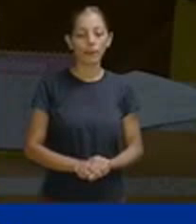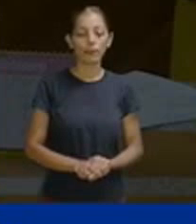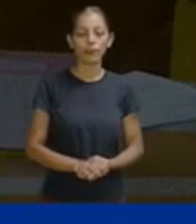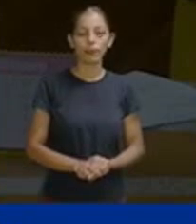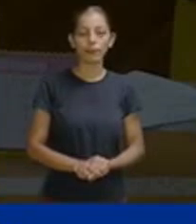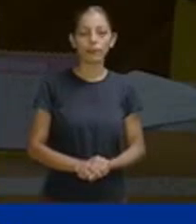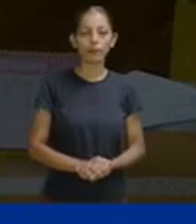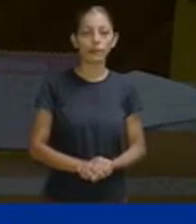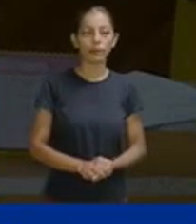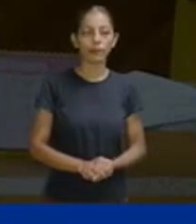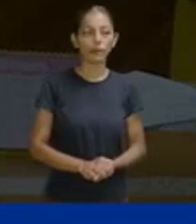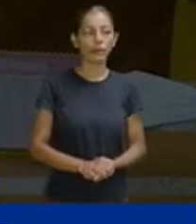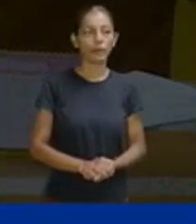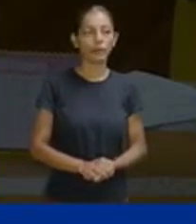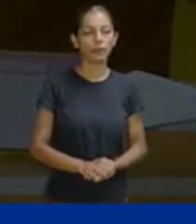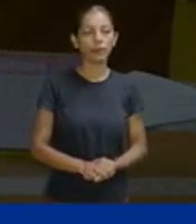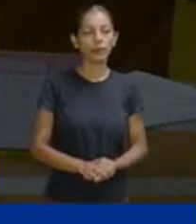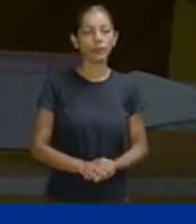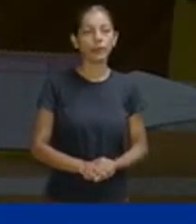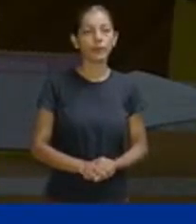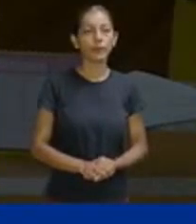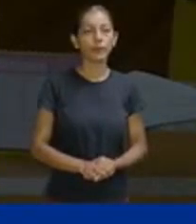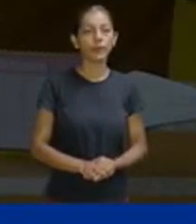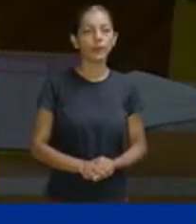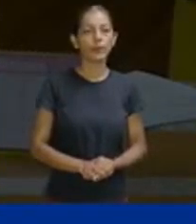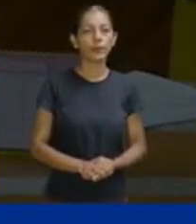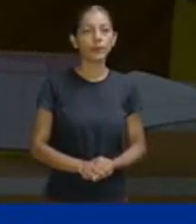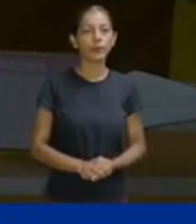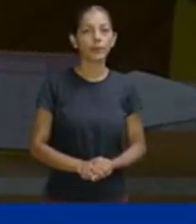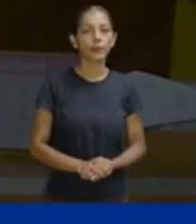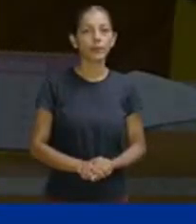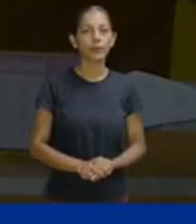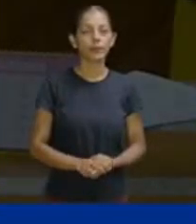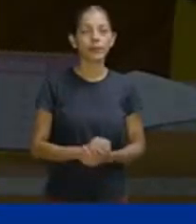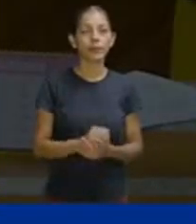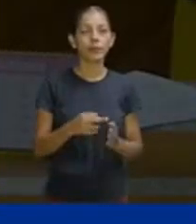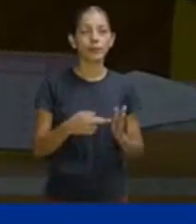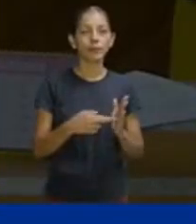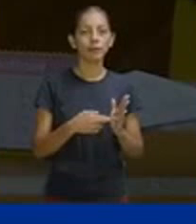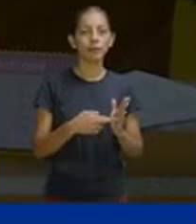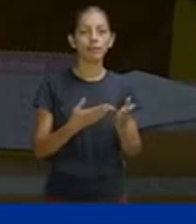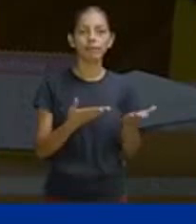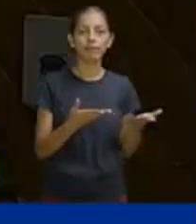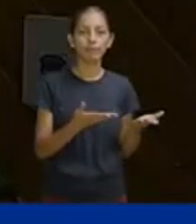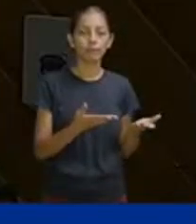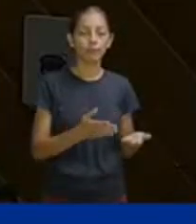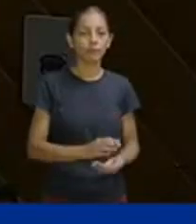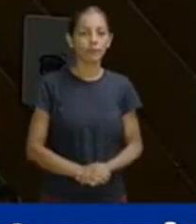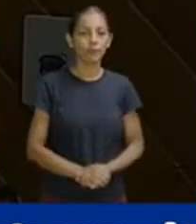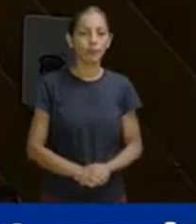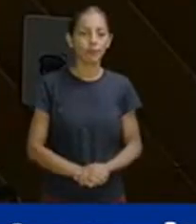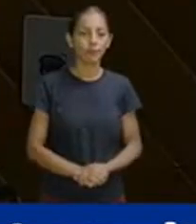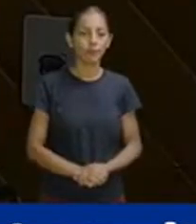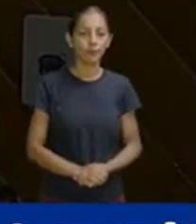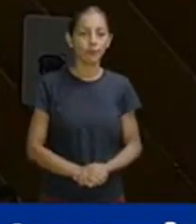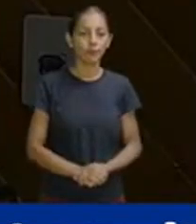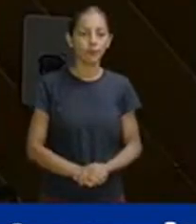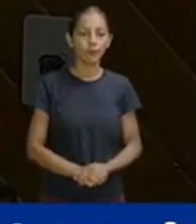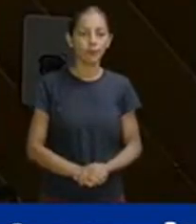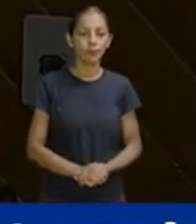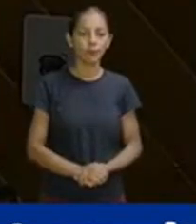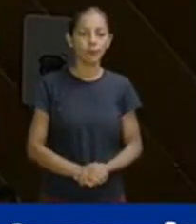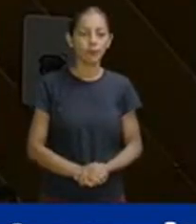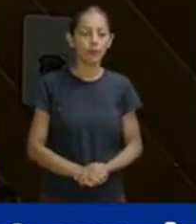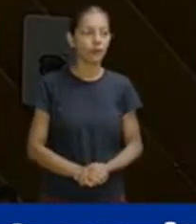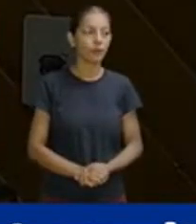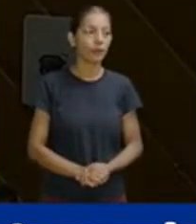Carlos Fernando, juíza Paola Santos. O relator está com a palavra. Obrigado, senhor presidente. Foco no